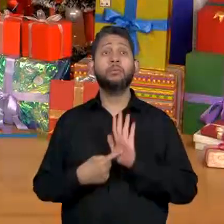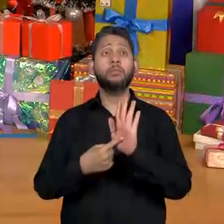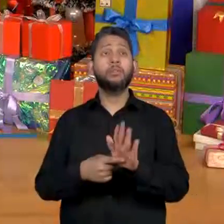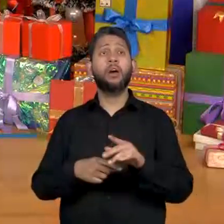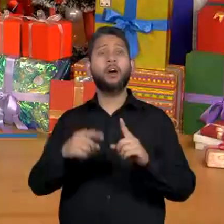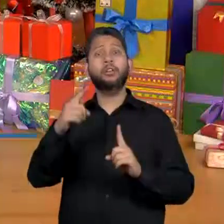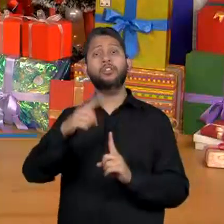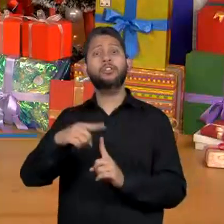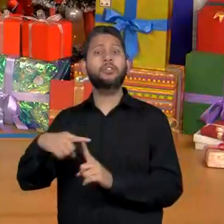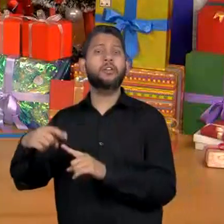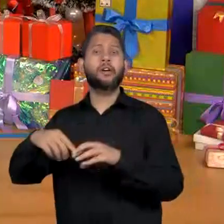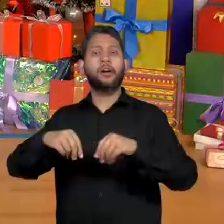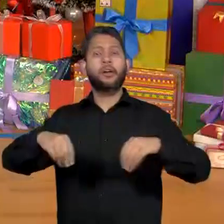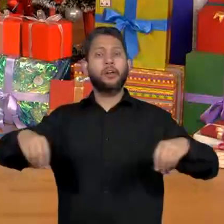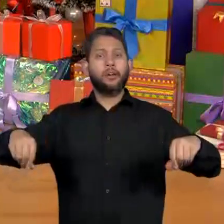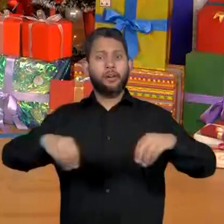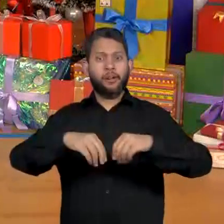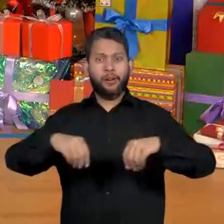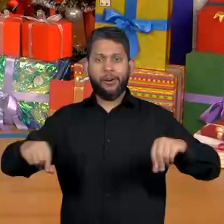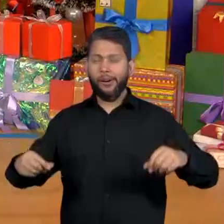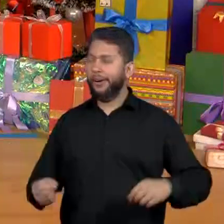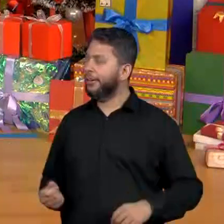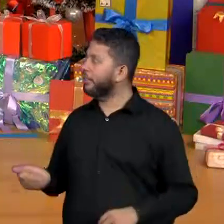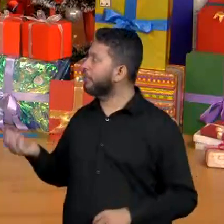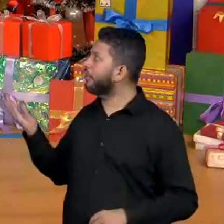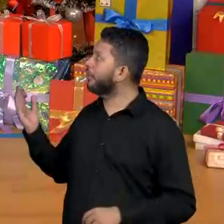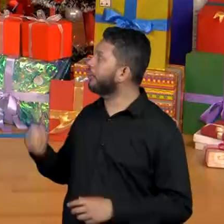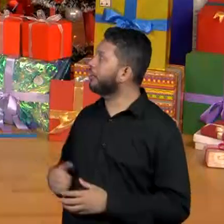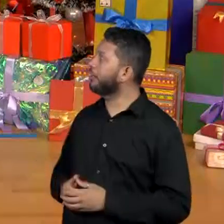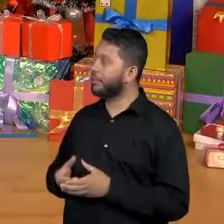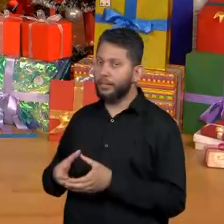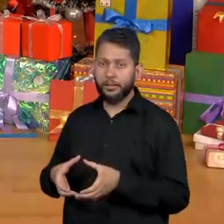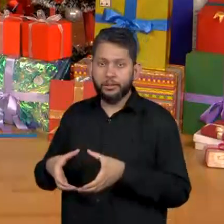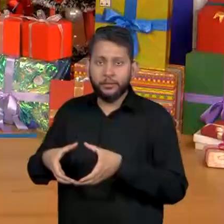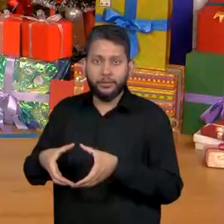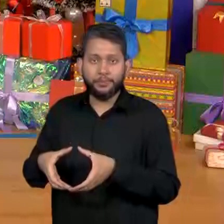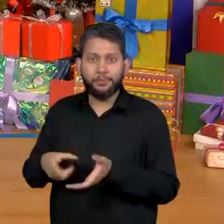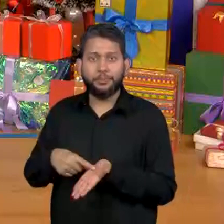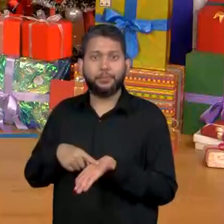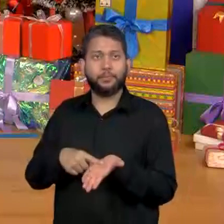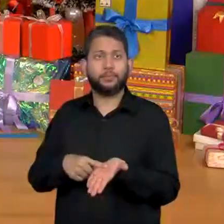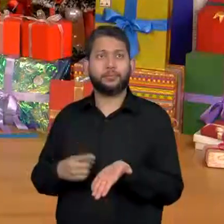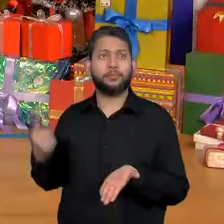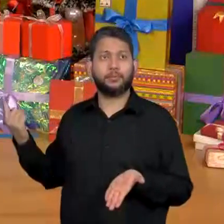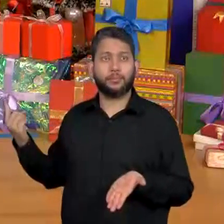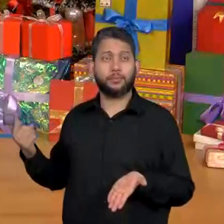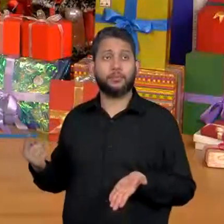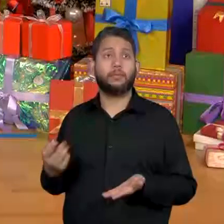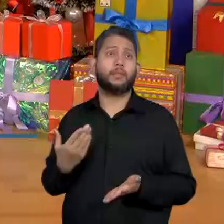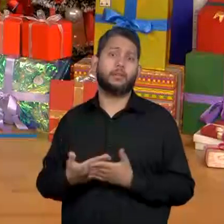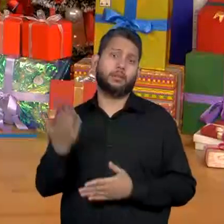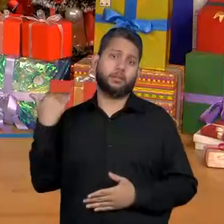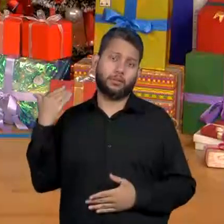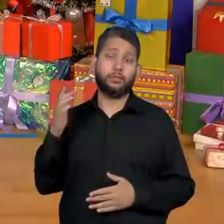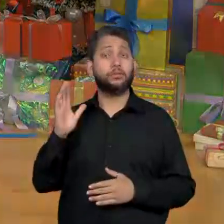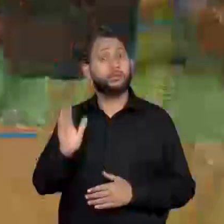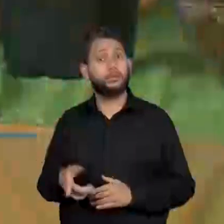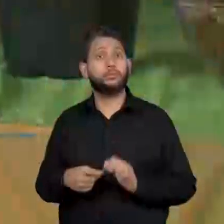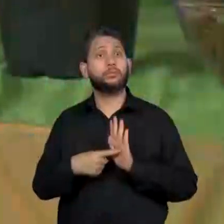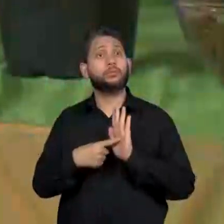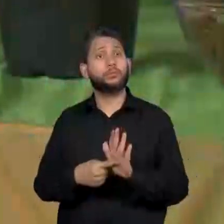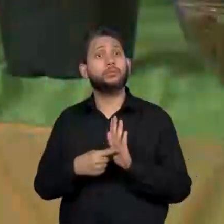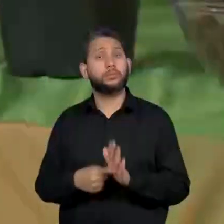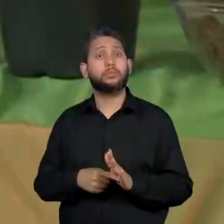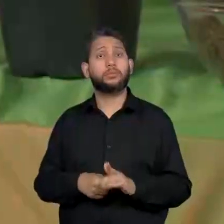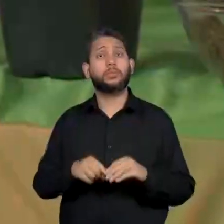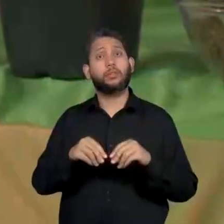vocês brevemente. Vou colocar aqui num potinho desses, tá bom? Olha só, numa outra aula nós já vimos aqui esses